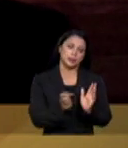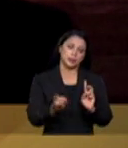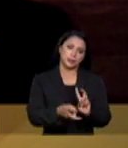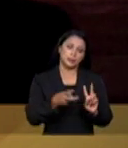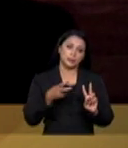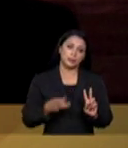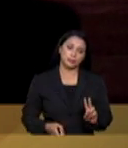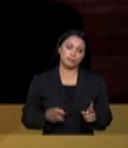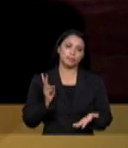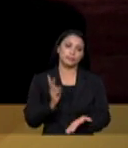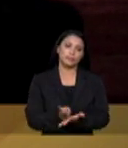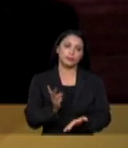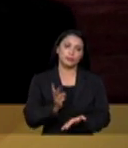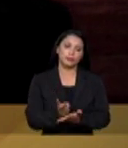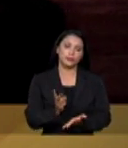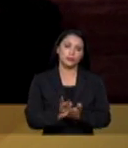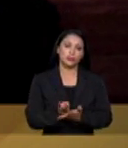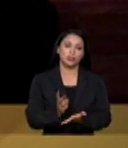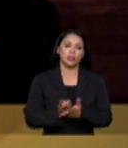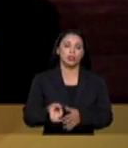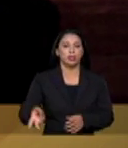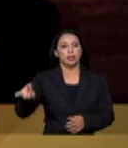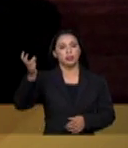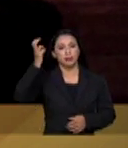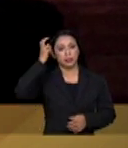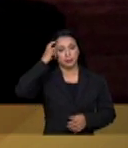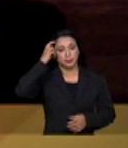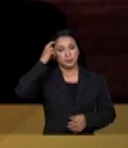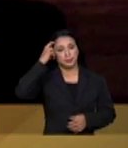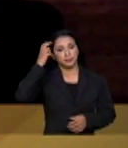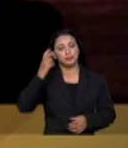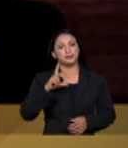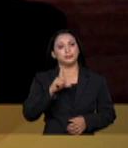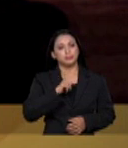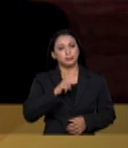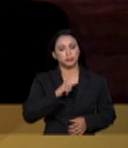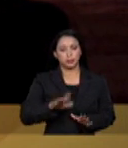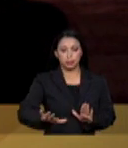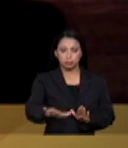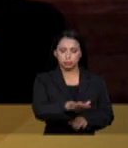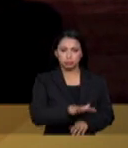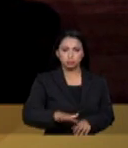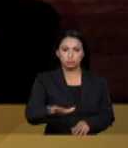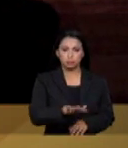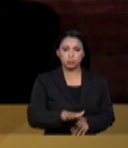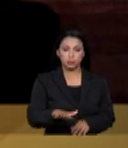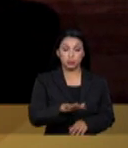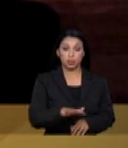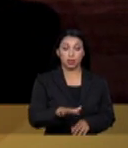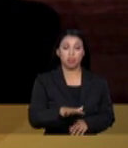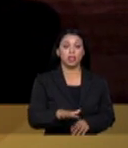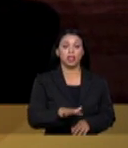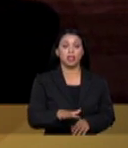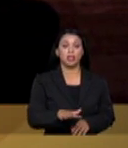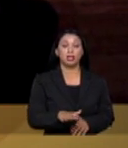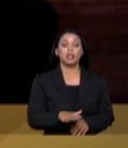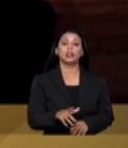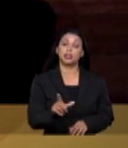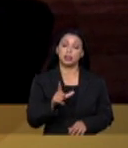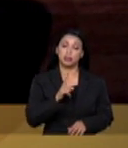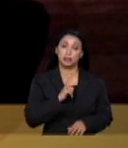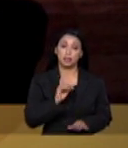encontra ima de Santa Catarina plenário do STF julga recurso que discute o Marco temporal para demarcação de terras